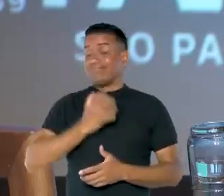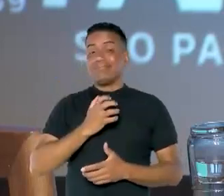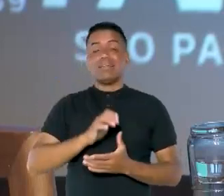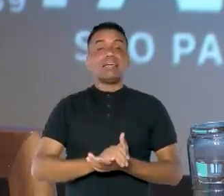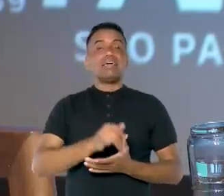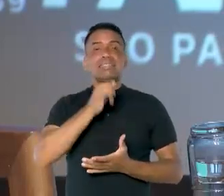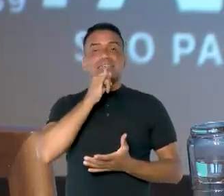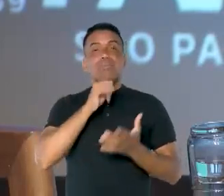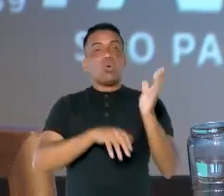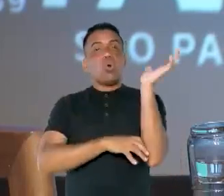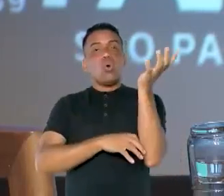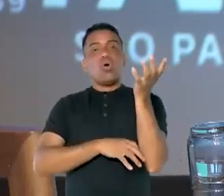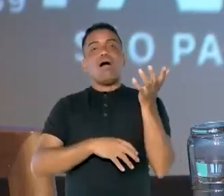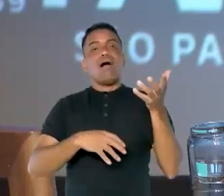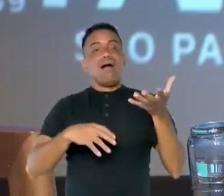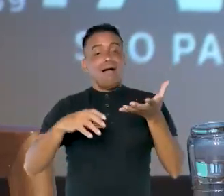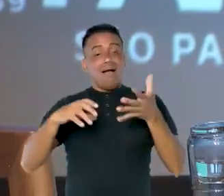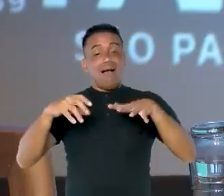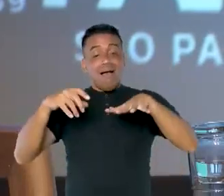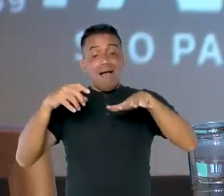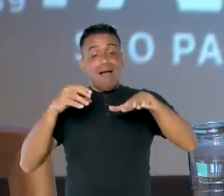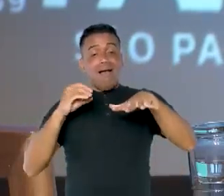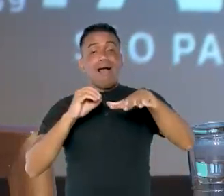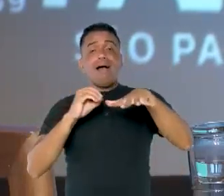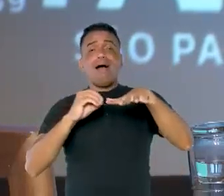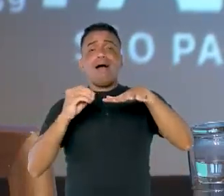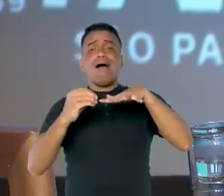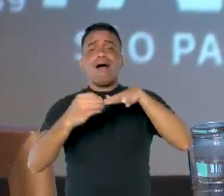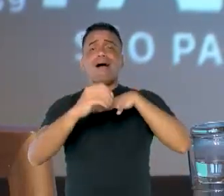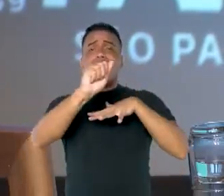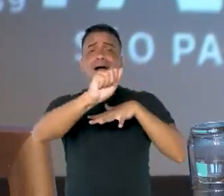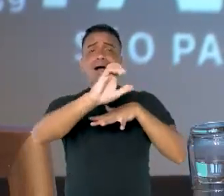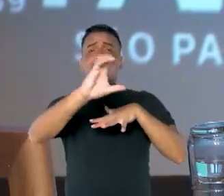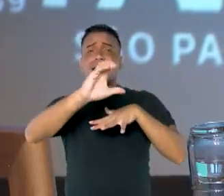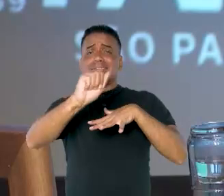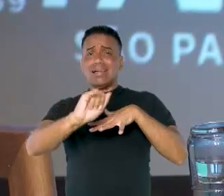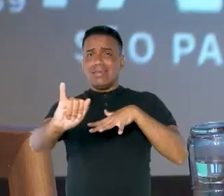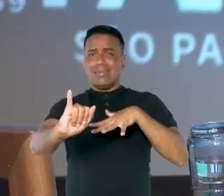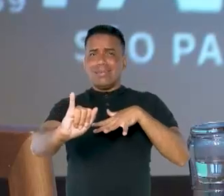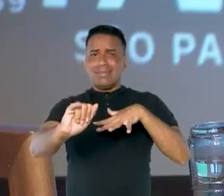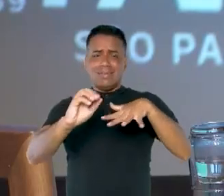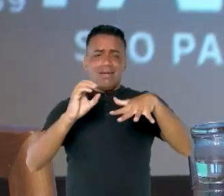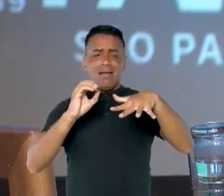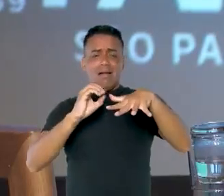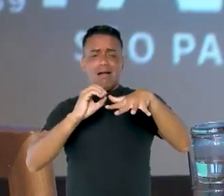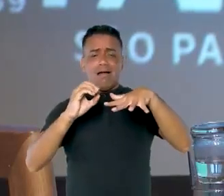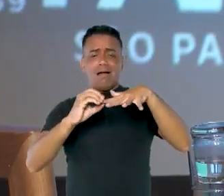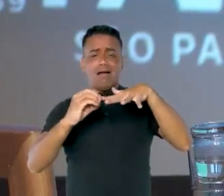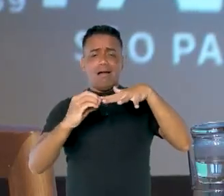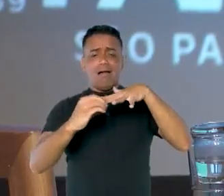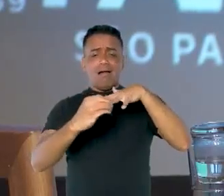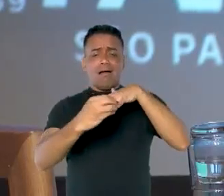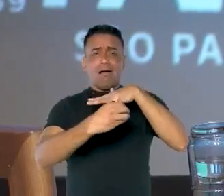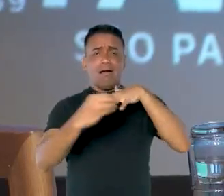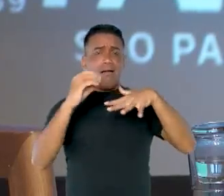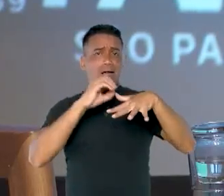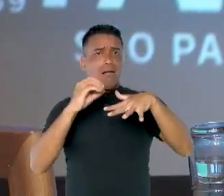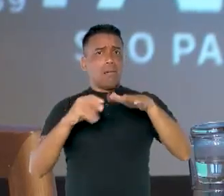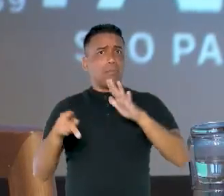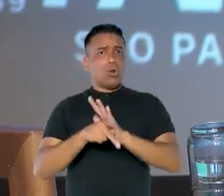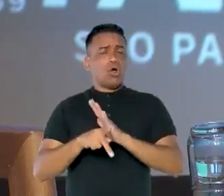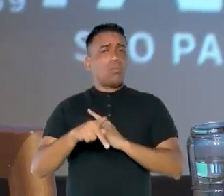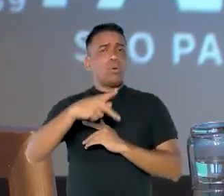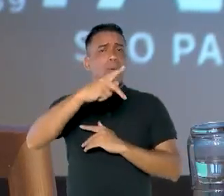exemplo, o açaí. Eu acho que todos aqui conhecem o açaí, né, que é algo bastante comum